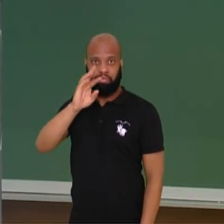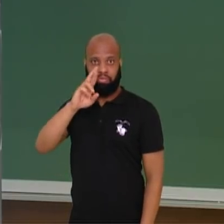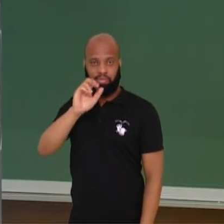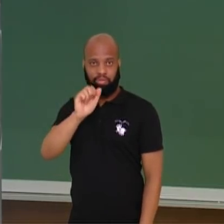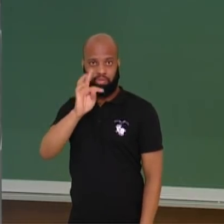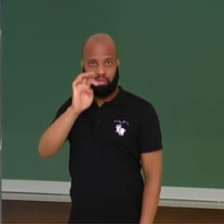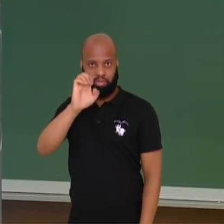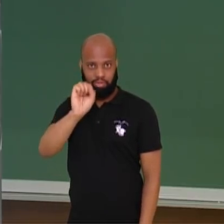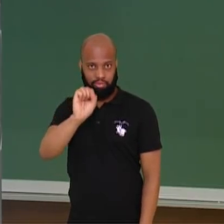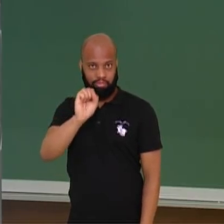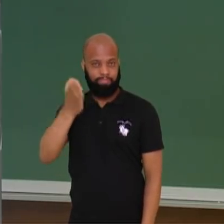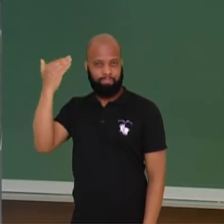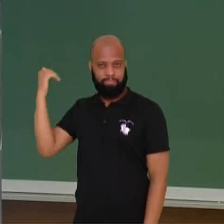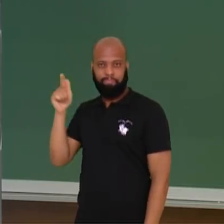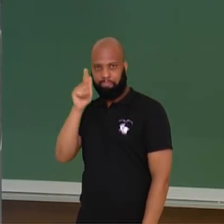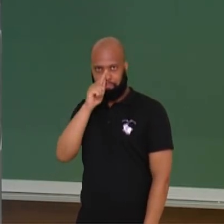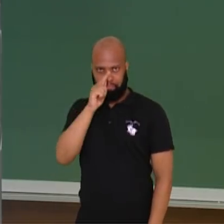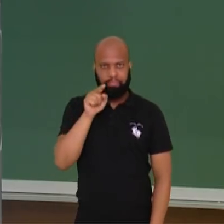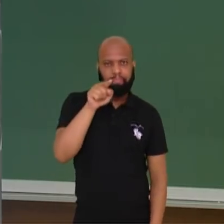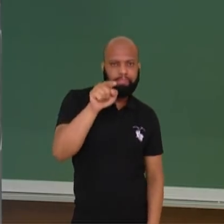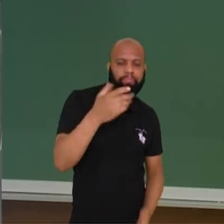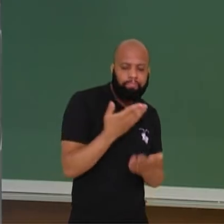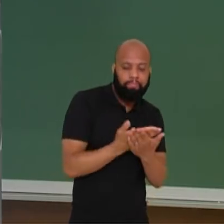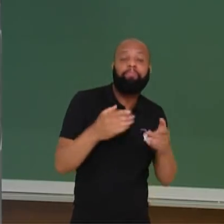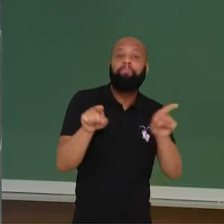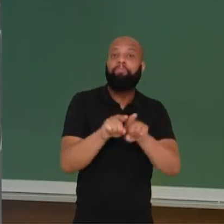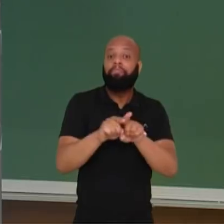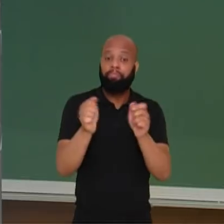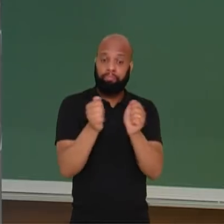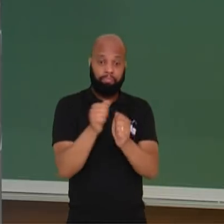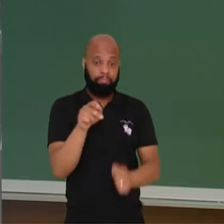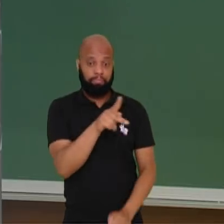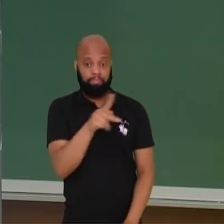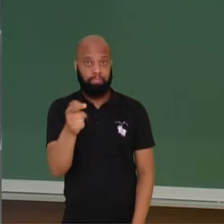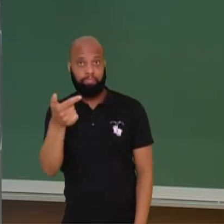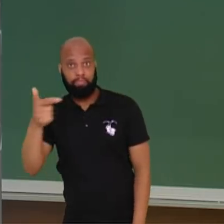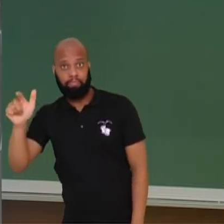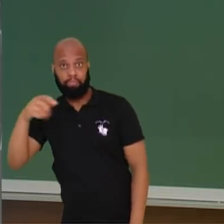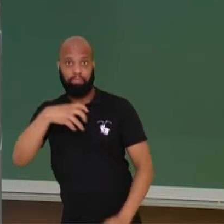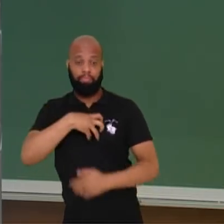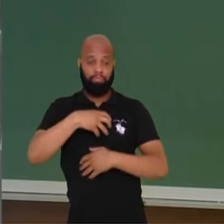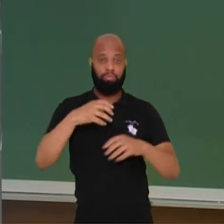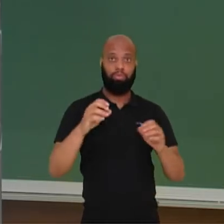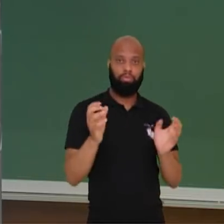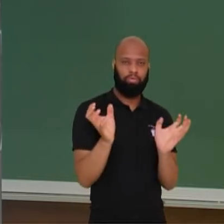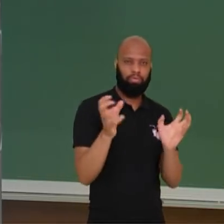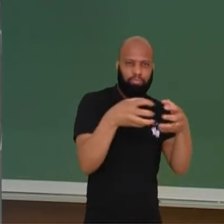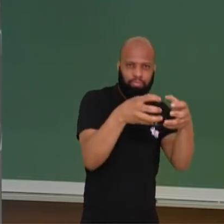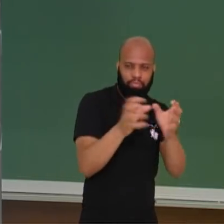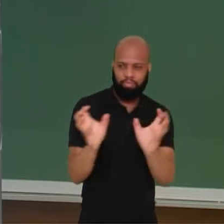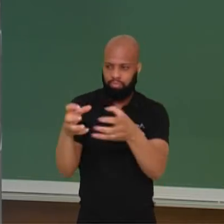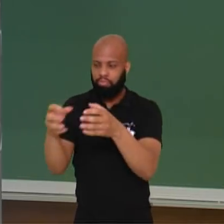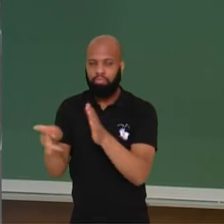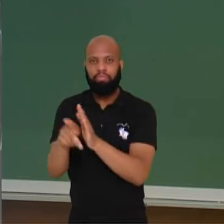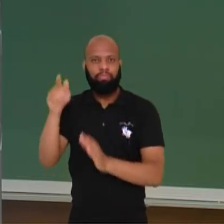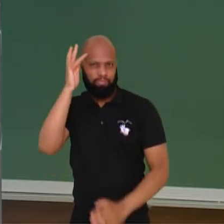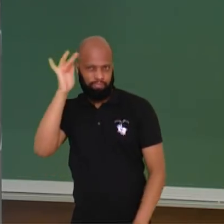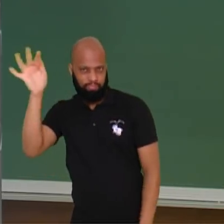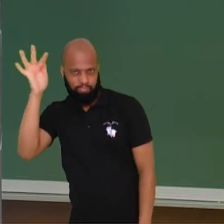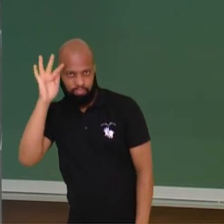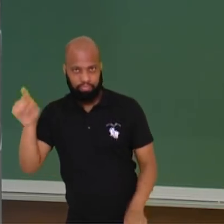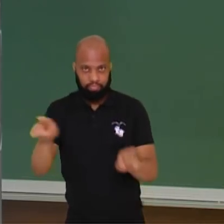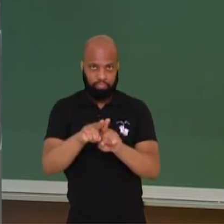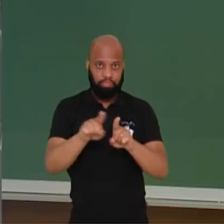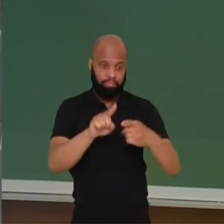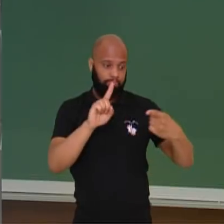da Grécia Antiga. Vocês também estudaram com o professor Roberto dois sistemas filosóficos já do finalzinho da história grega, né?